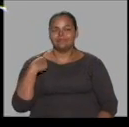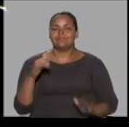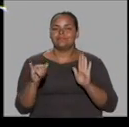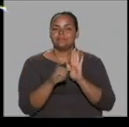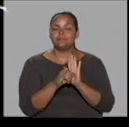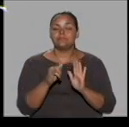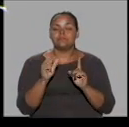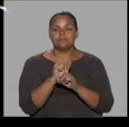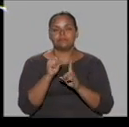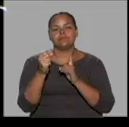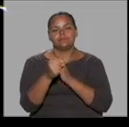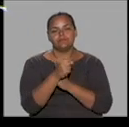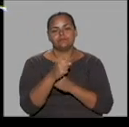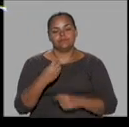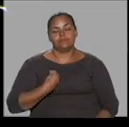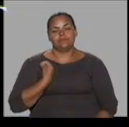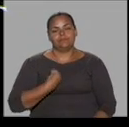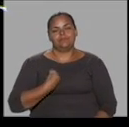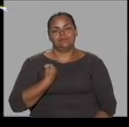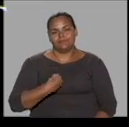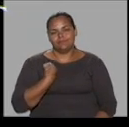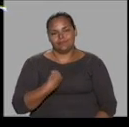Na sociedade que a gente vive.